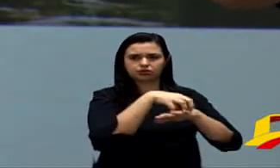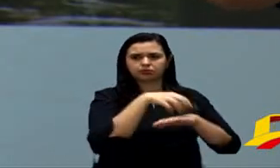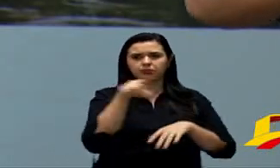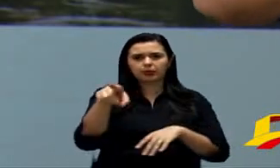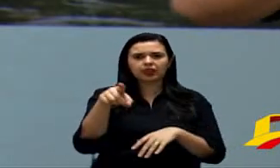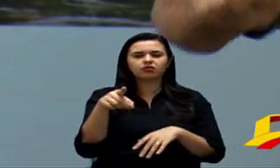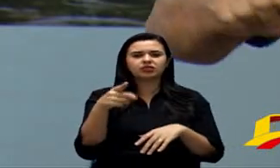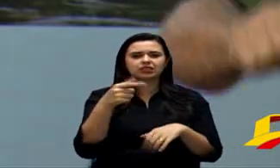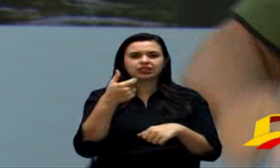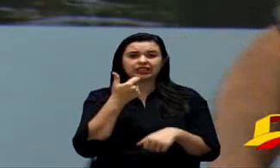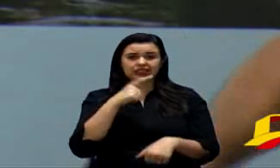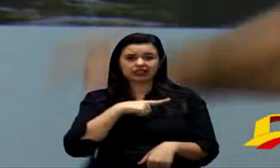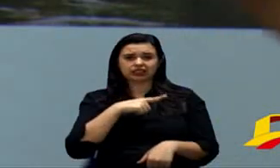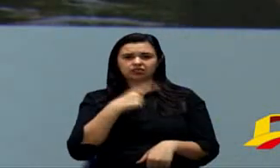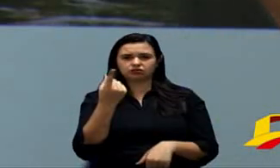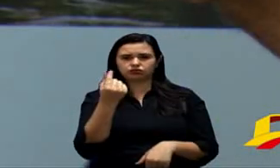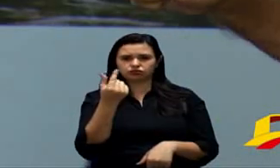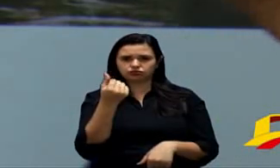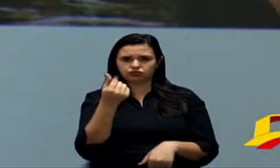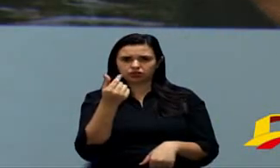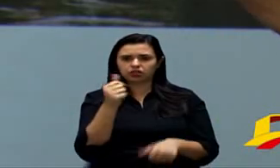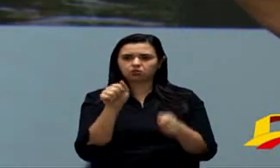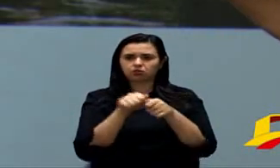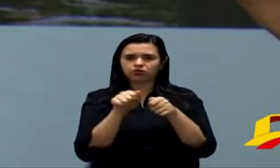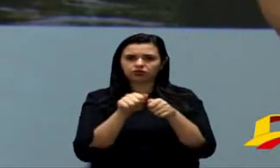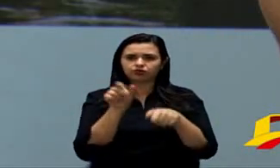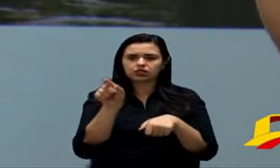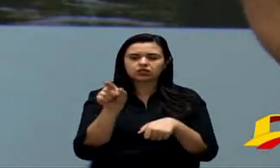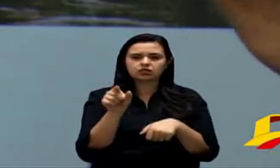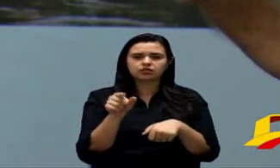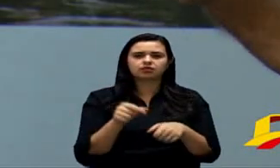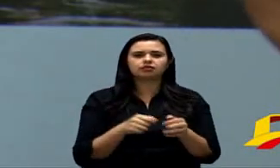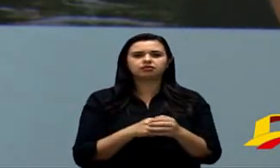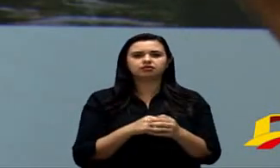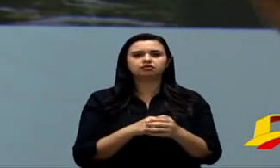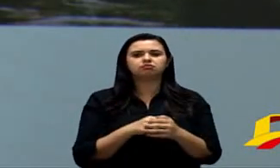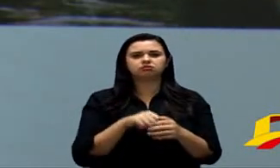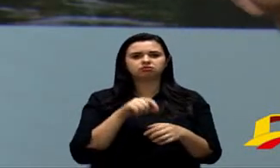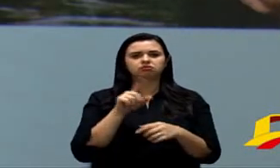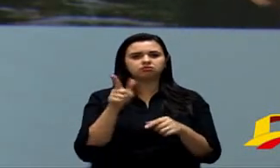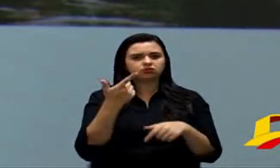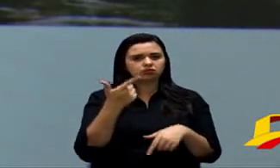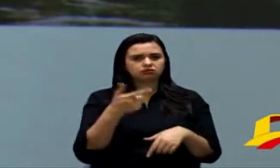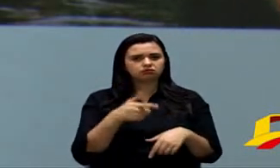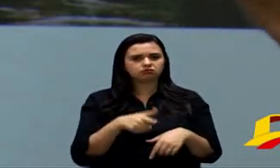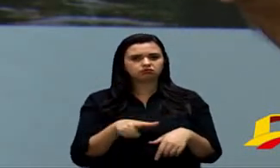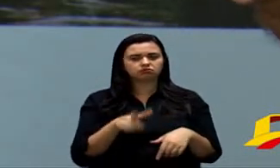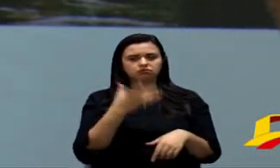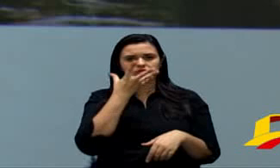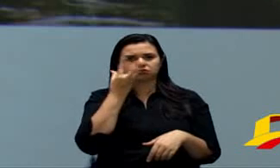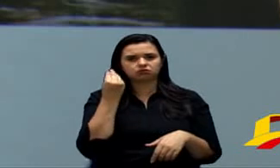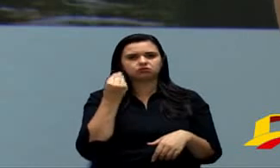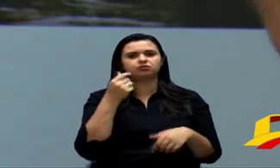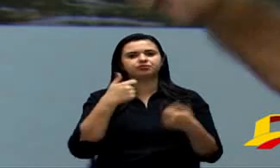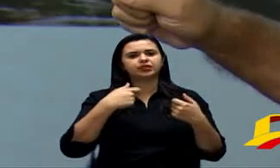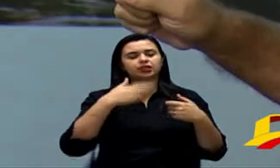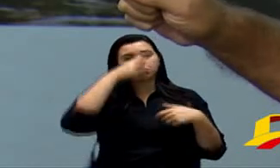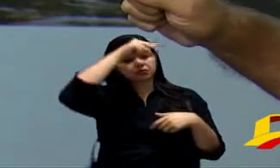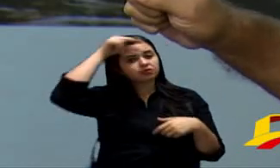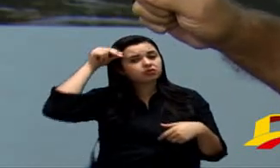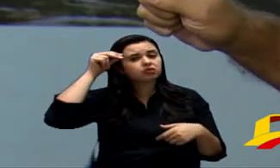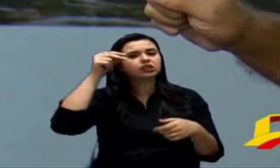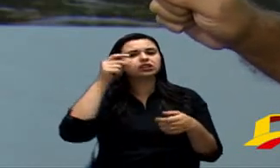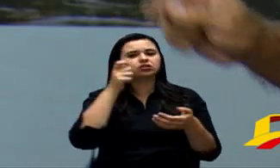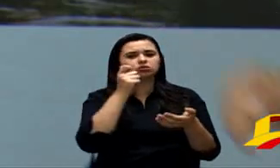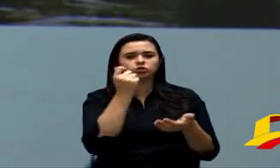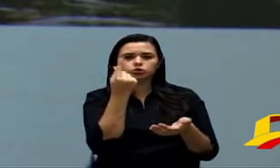fazer, não façam. A minha sugestão final é que a prefeitura invista, sim, no recinto, na melhoria das